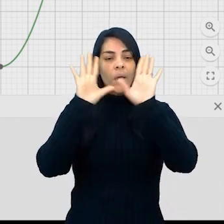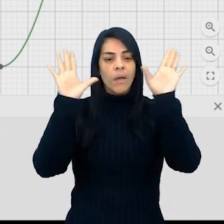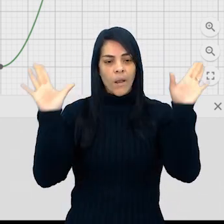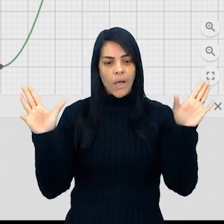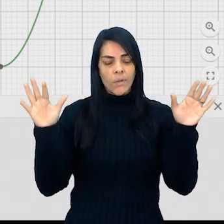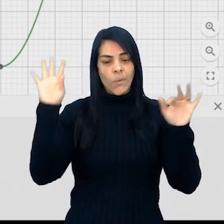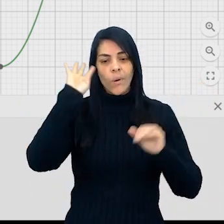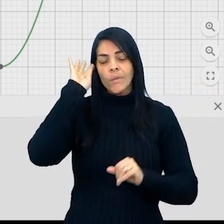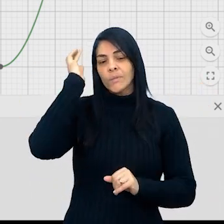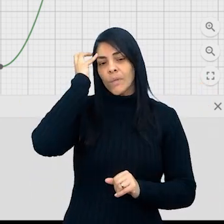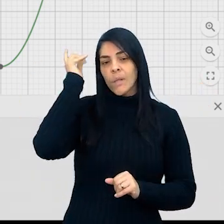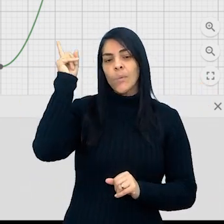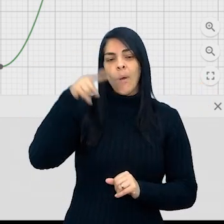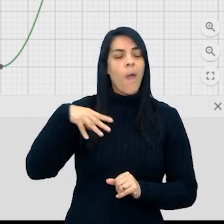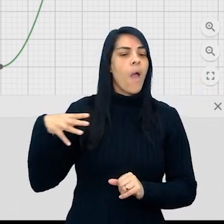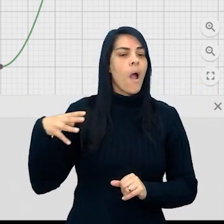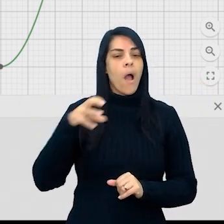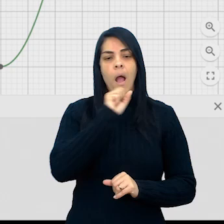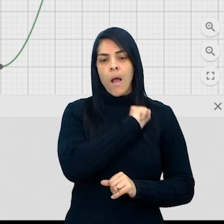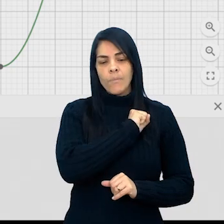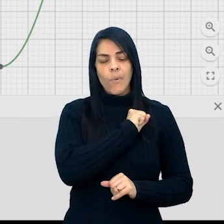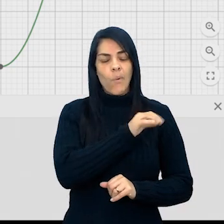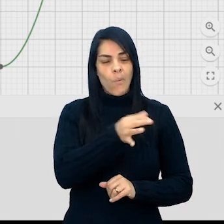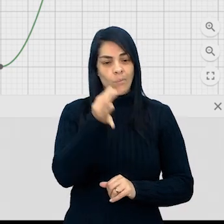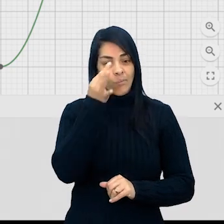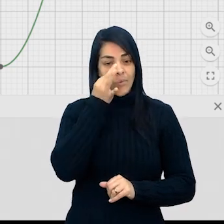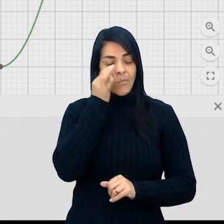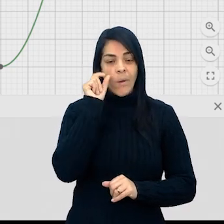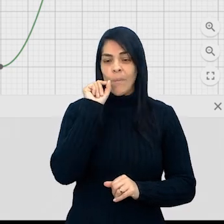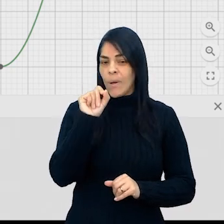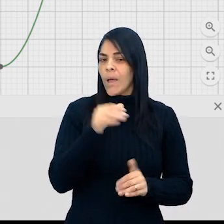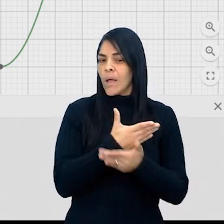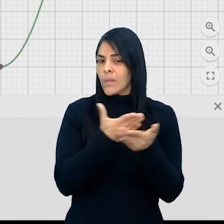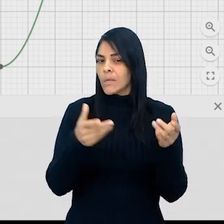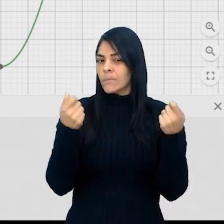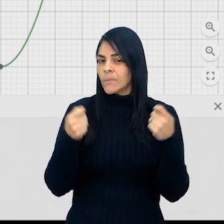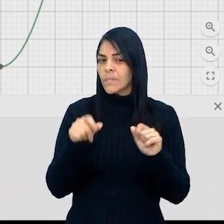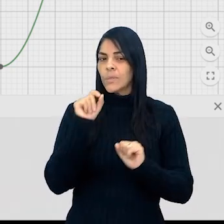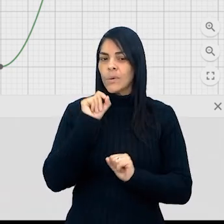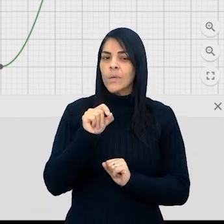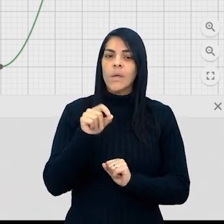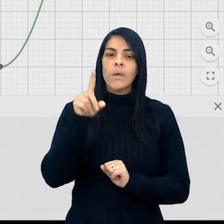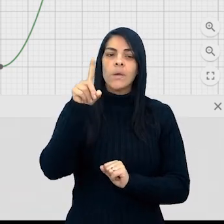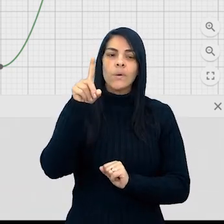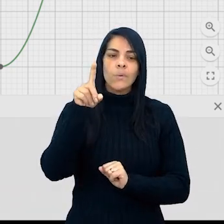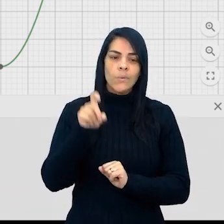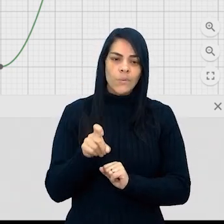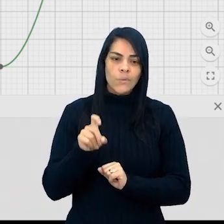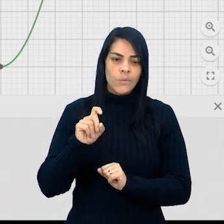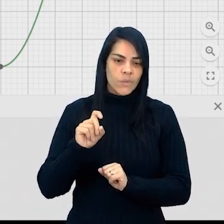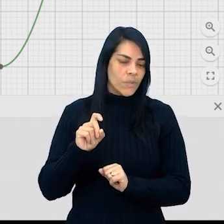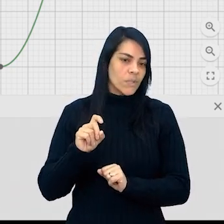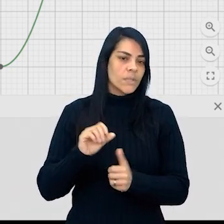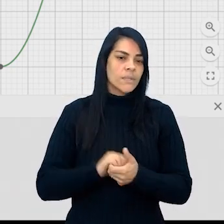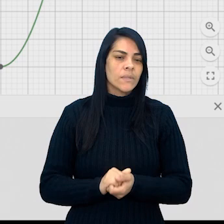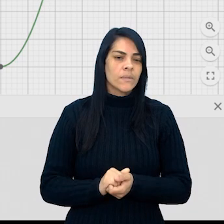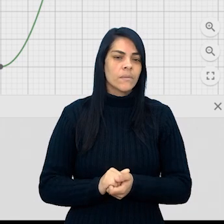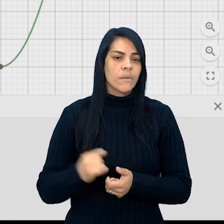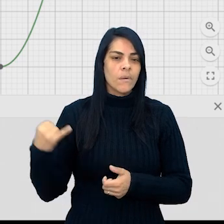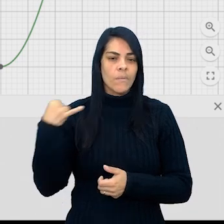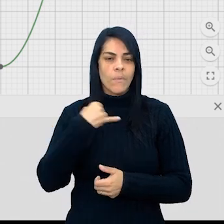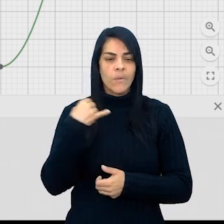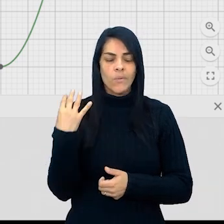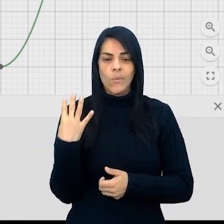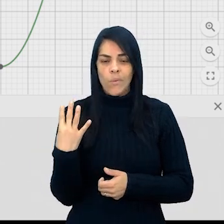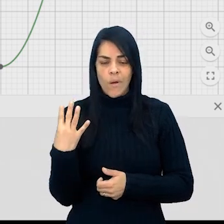o resultado ele sai rapidamente, né? Observando aí, nós temos que o x do vértice é 3 e o y do vértice é menos